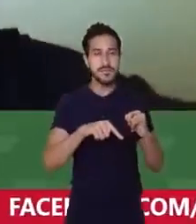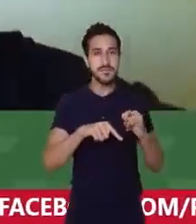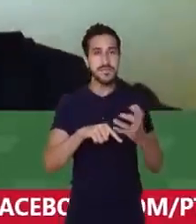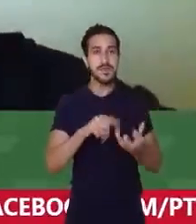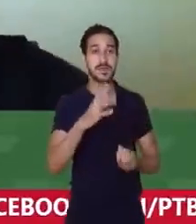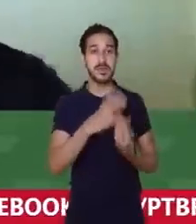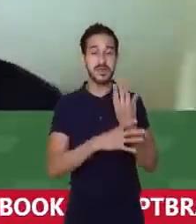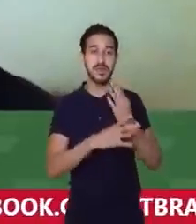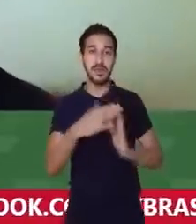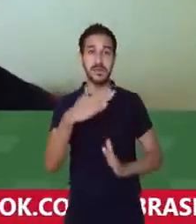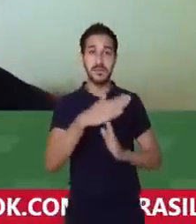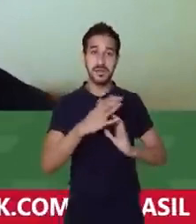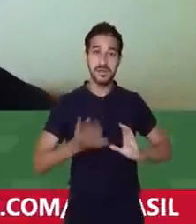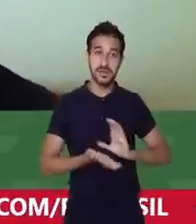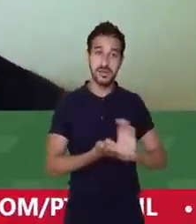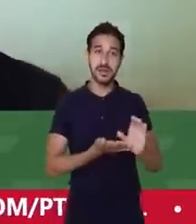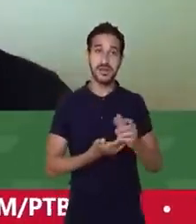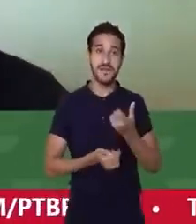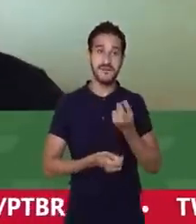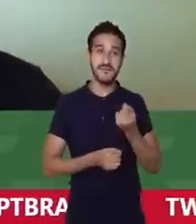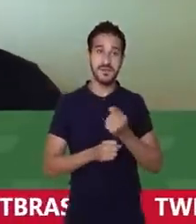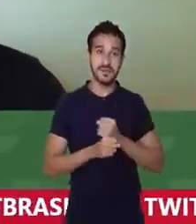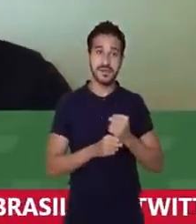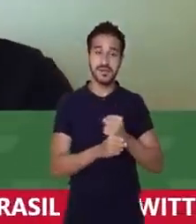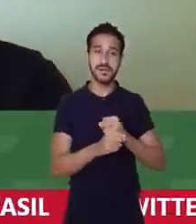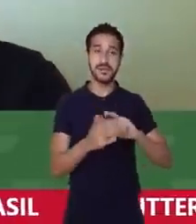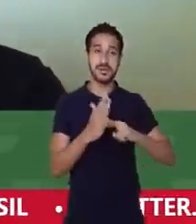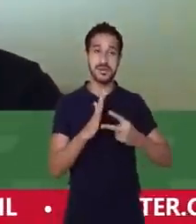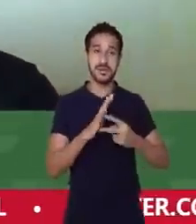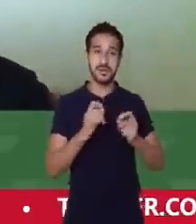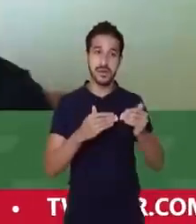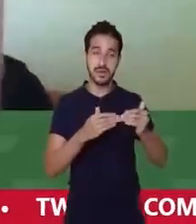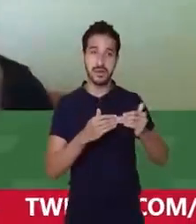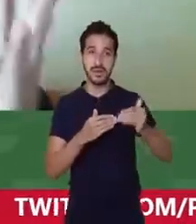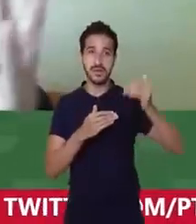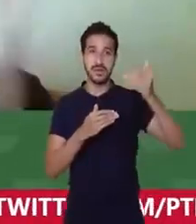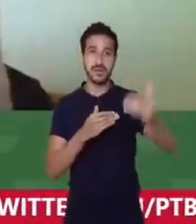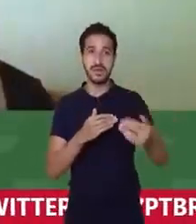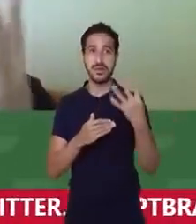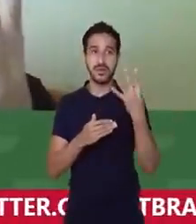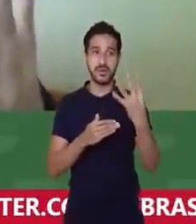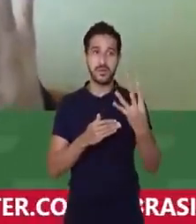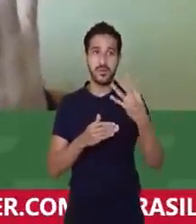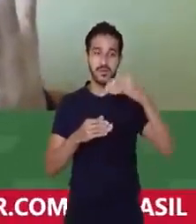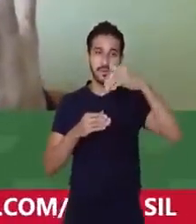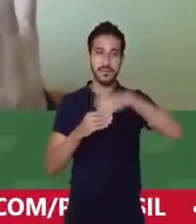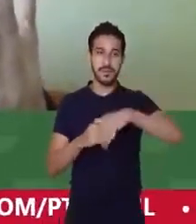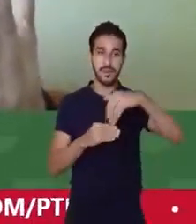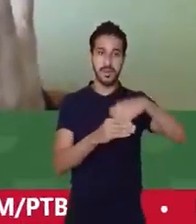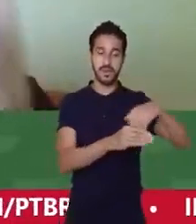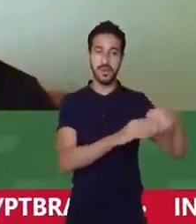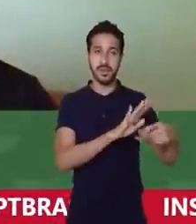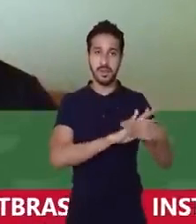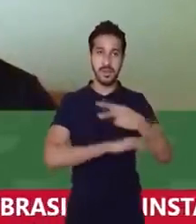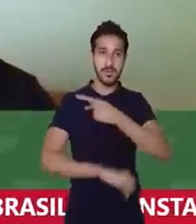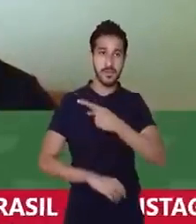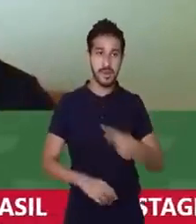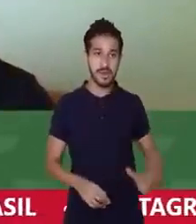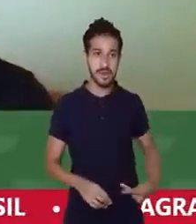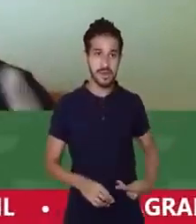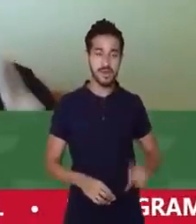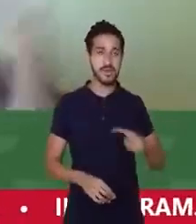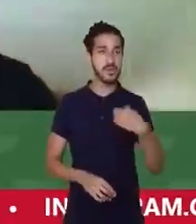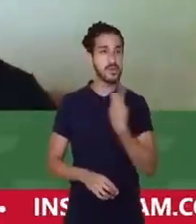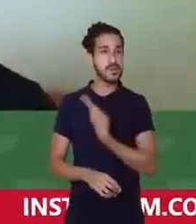eles criam o teto de gasto por 20 anos, significa que dali para frente, por 4 eleições presidenciais,